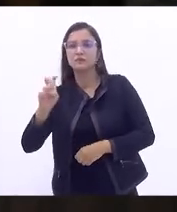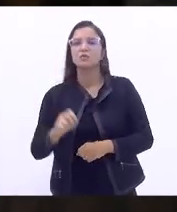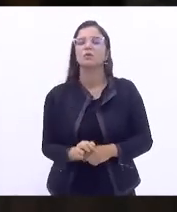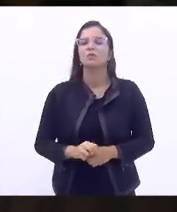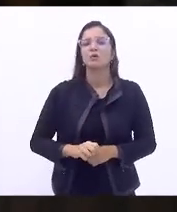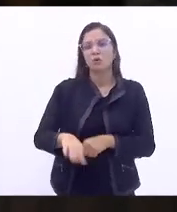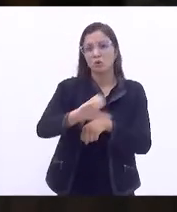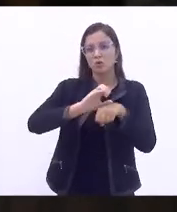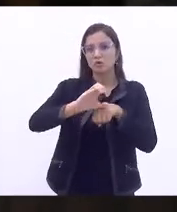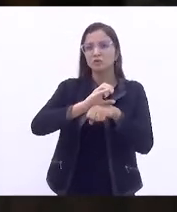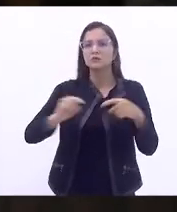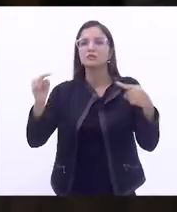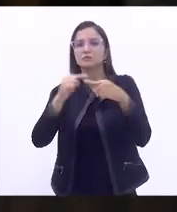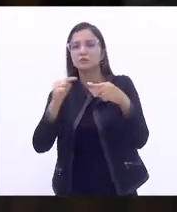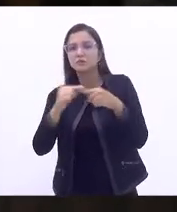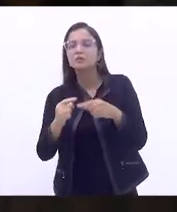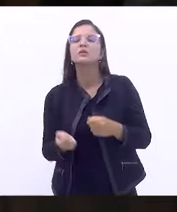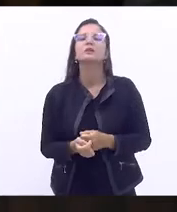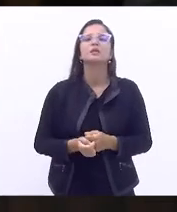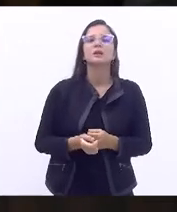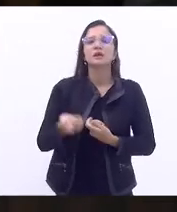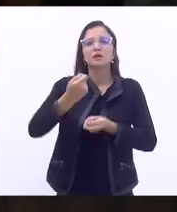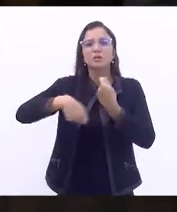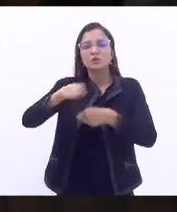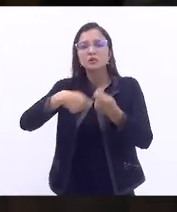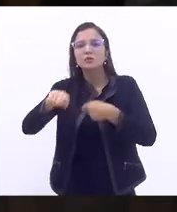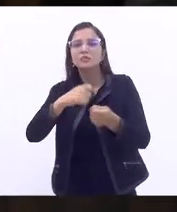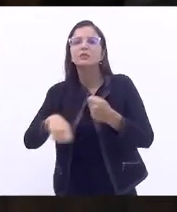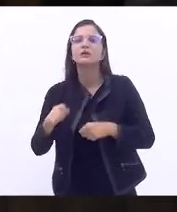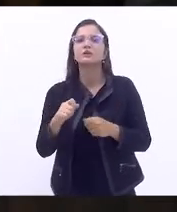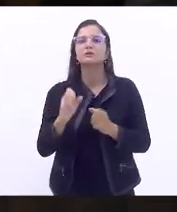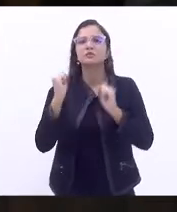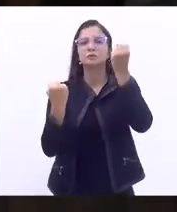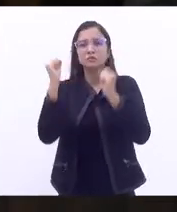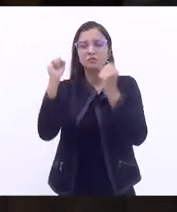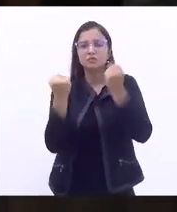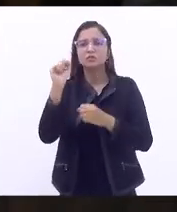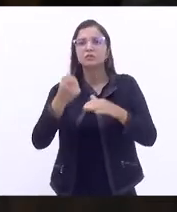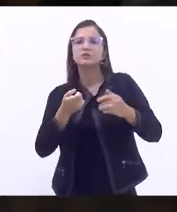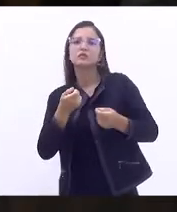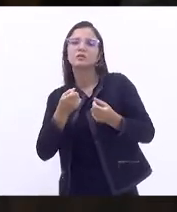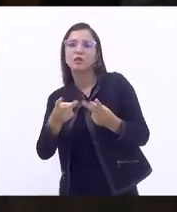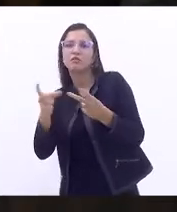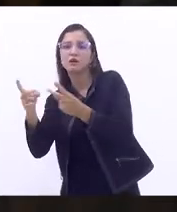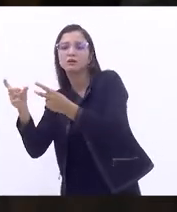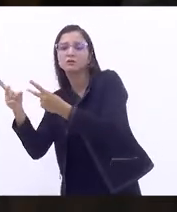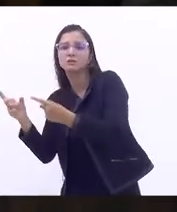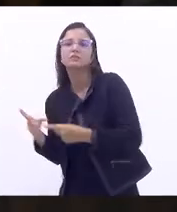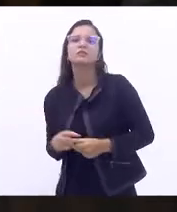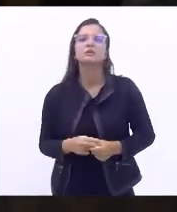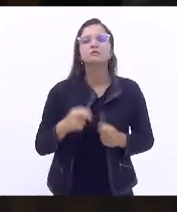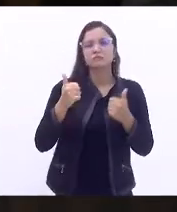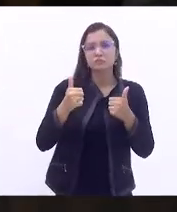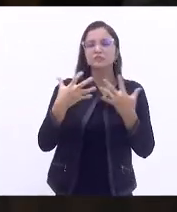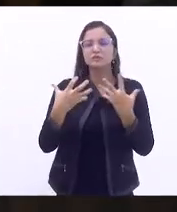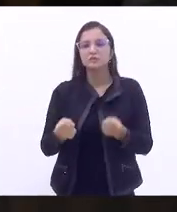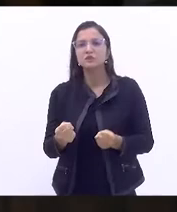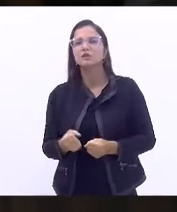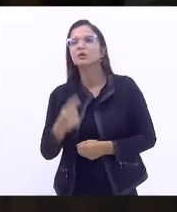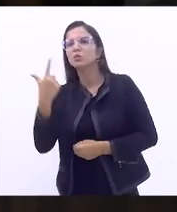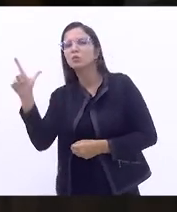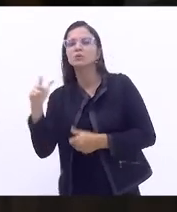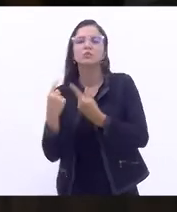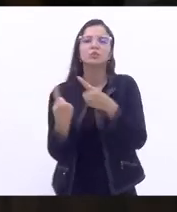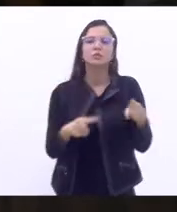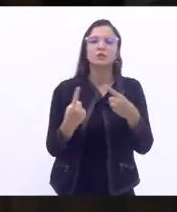Energia, favorável, de Economia, Indústria e Comércio, favorável, de Tributação, Controle da Arrecadação Estadual, Fiscalização dos Tributos Estaduais, contrário, de